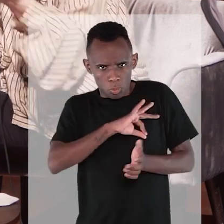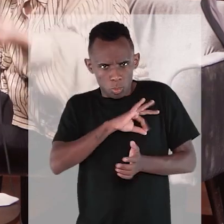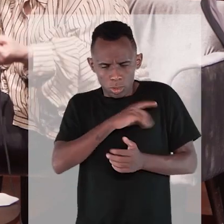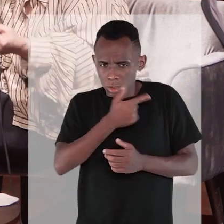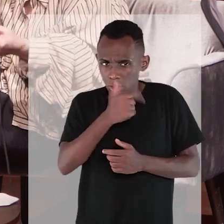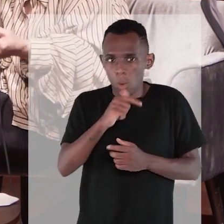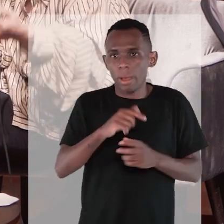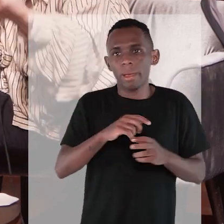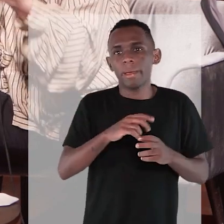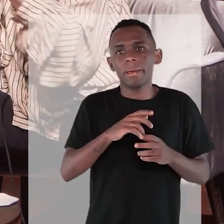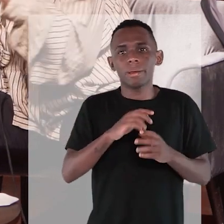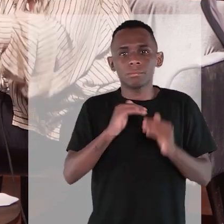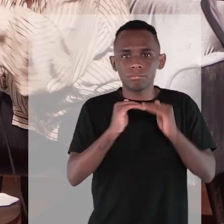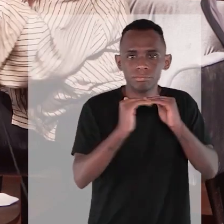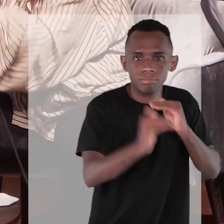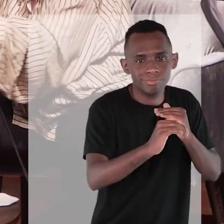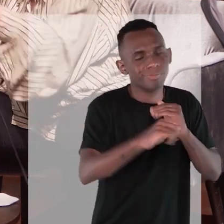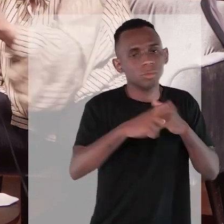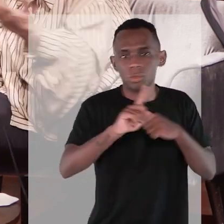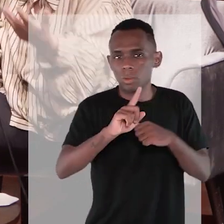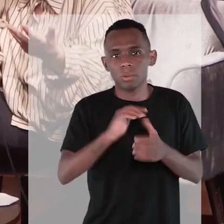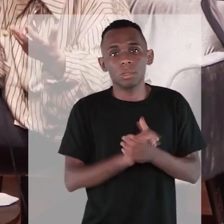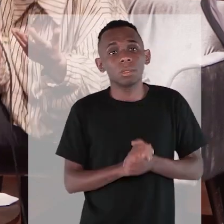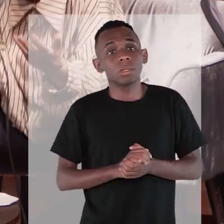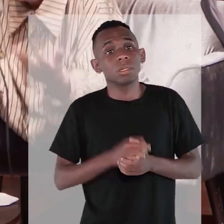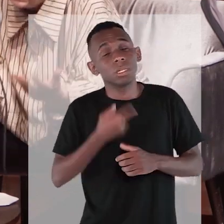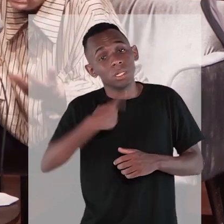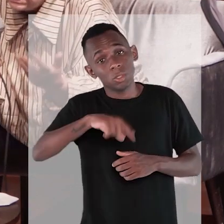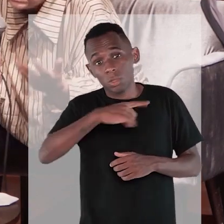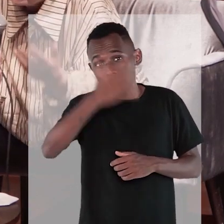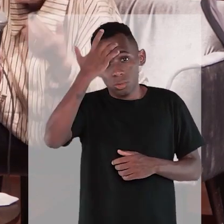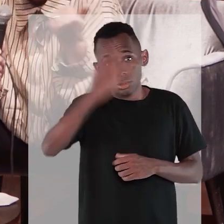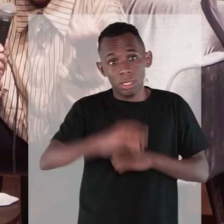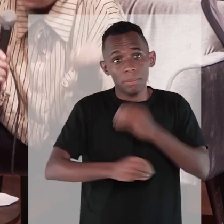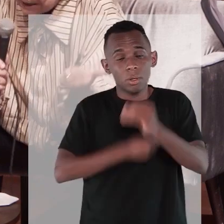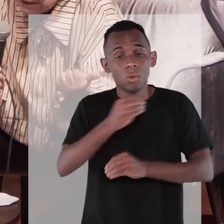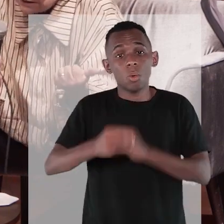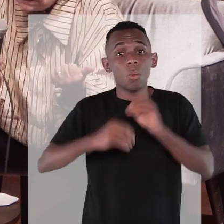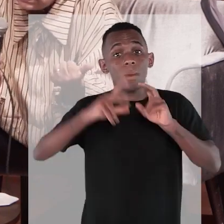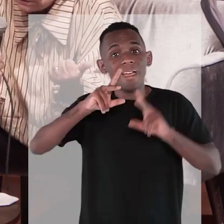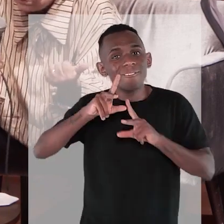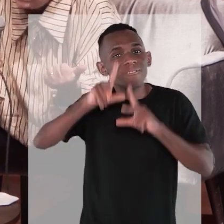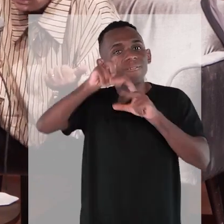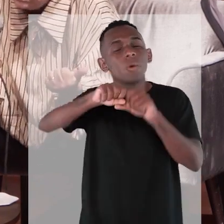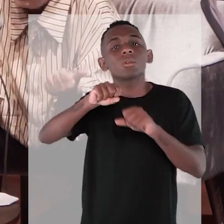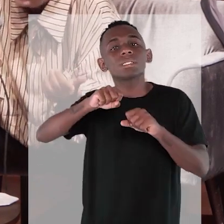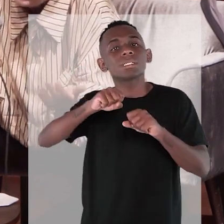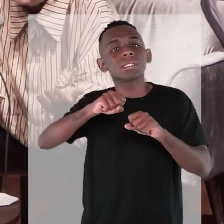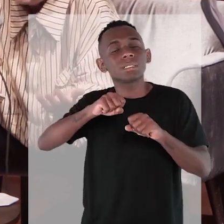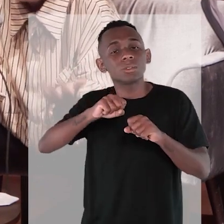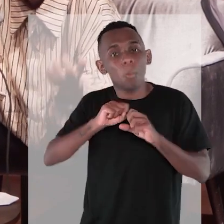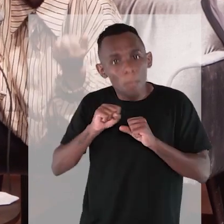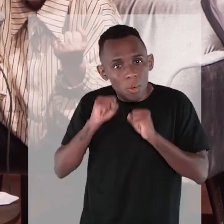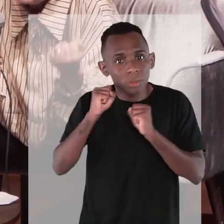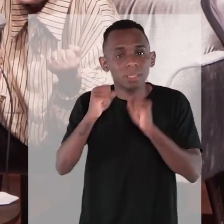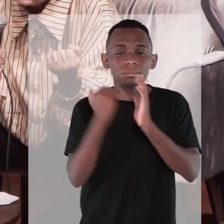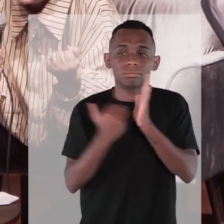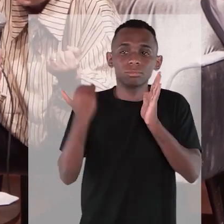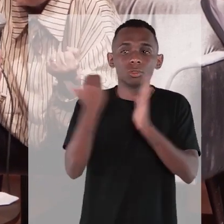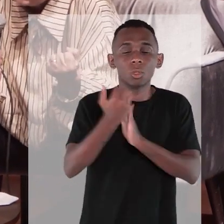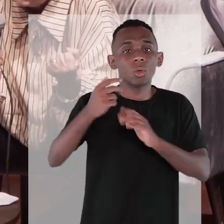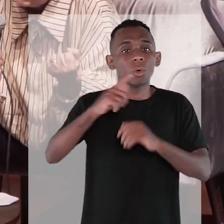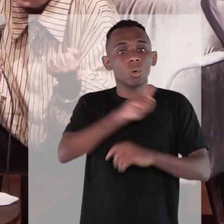não sabemos exatamente qual é a força desse governo lá, entendeu? Porque nós só